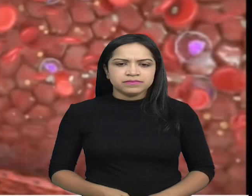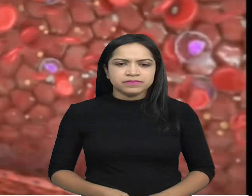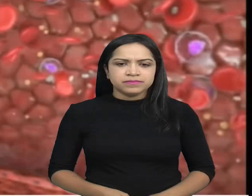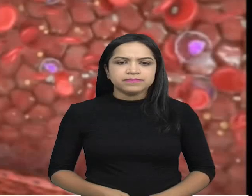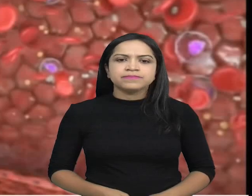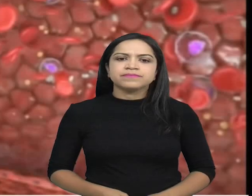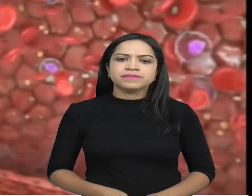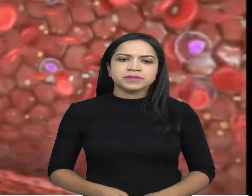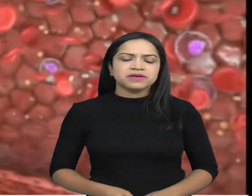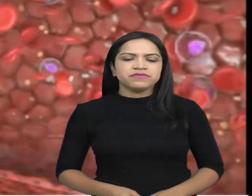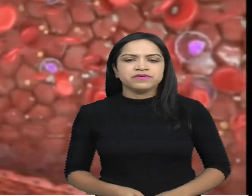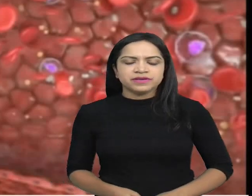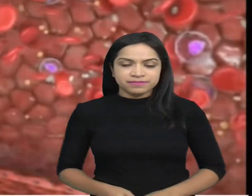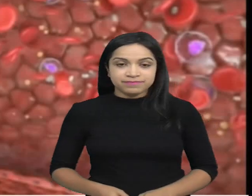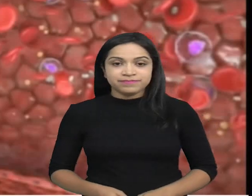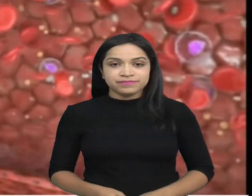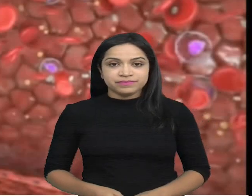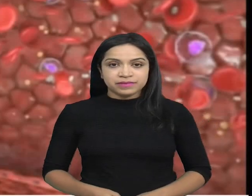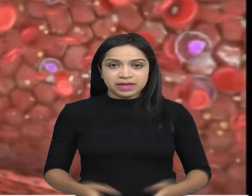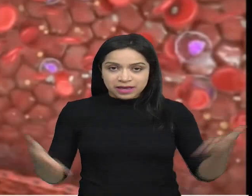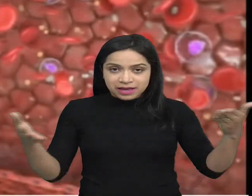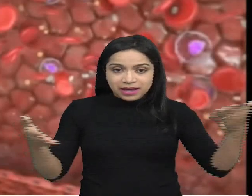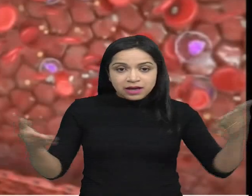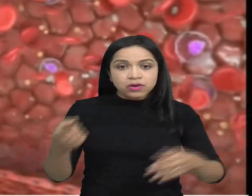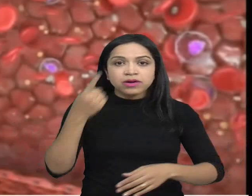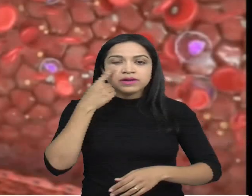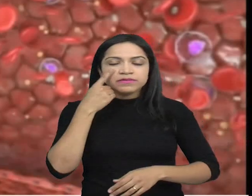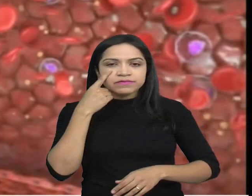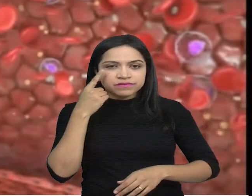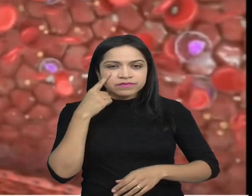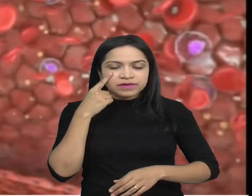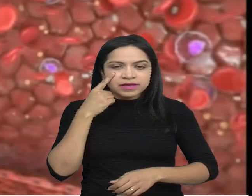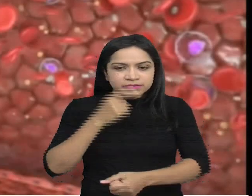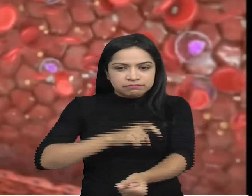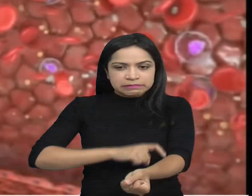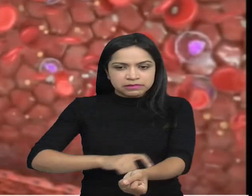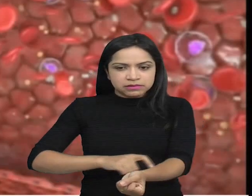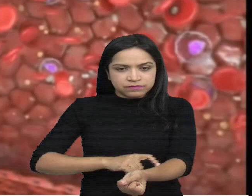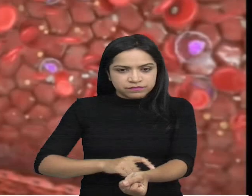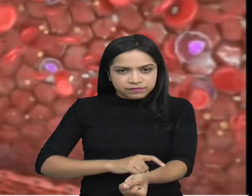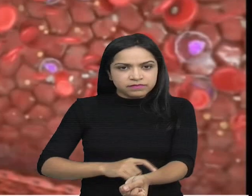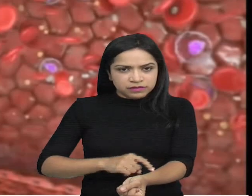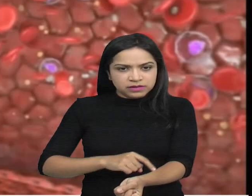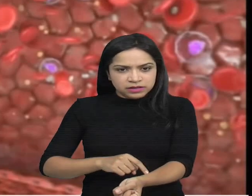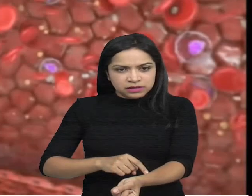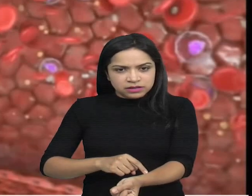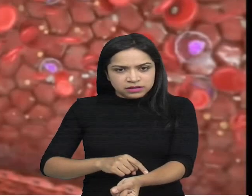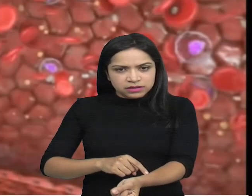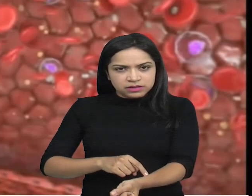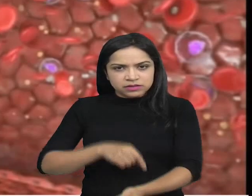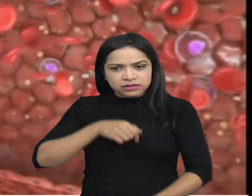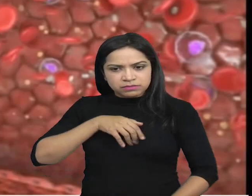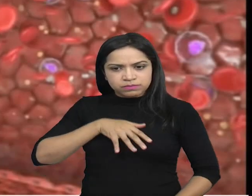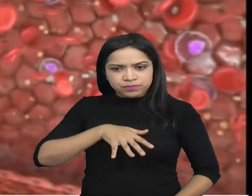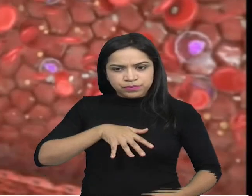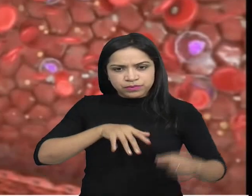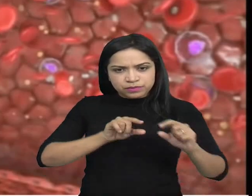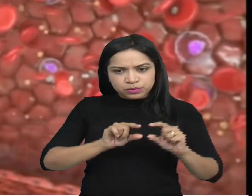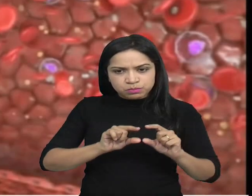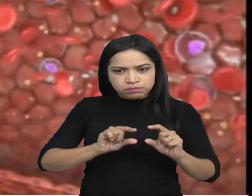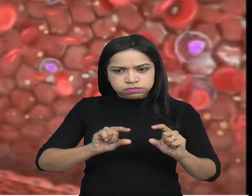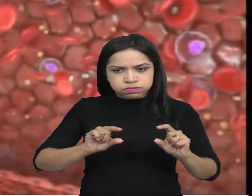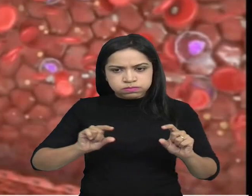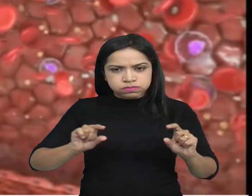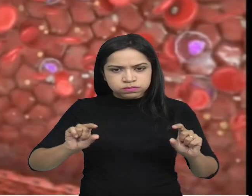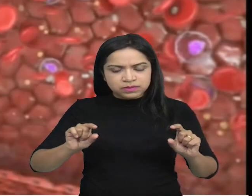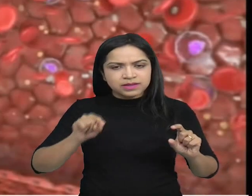do infarto. Aqui era um outro filminho mostrando a circulação. Não dá para mostrar